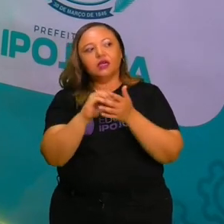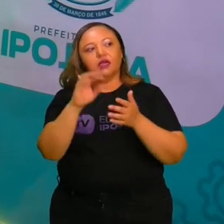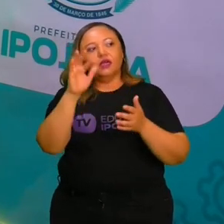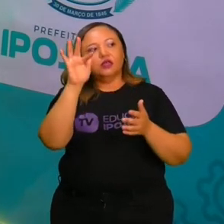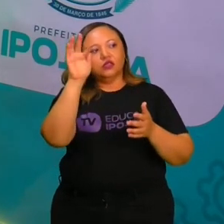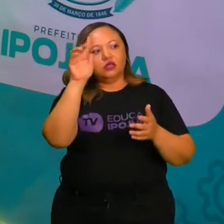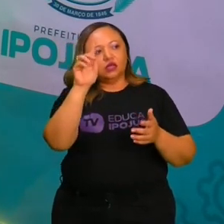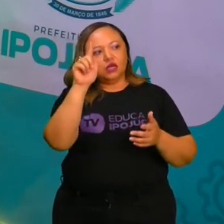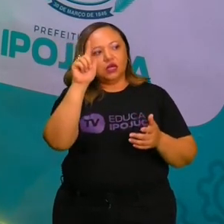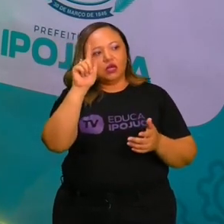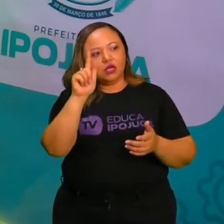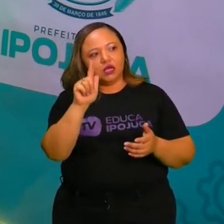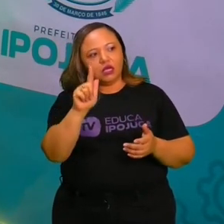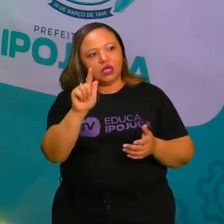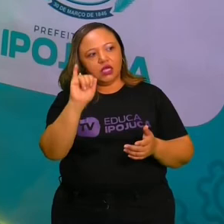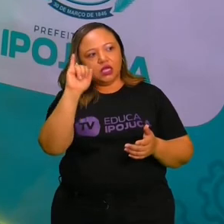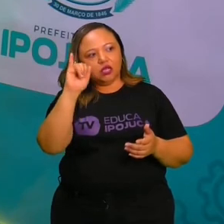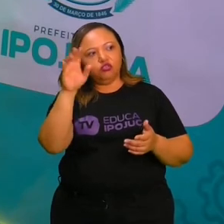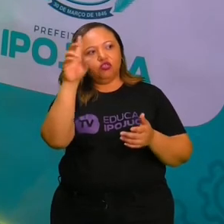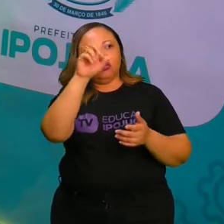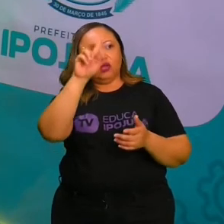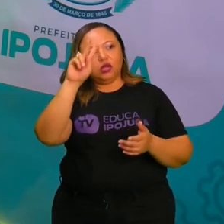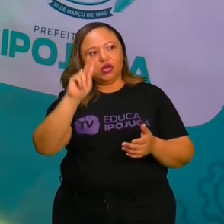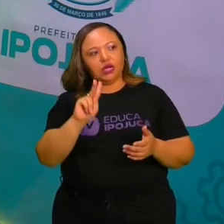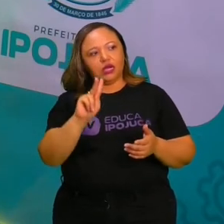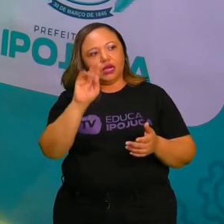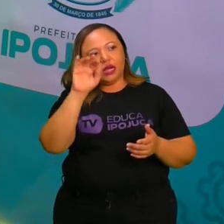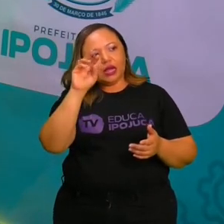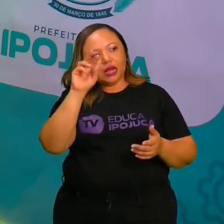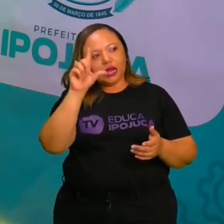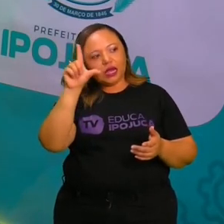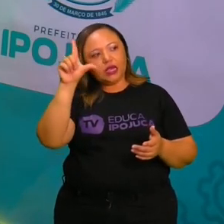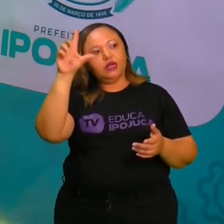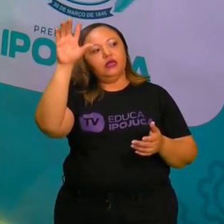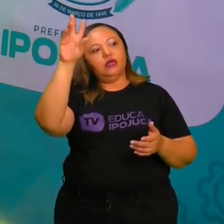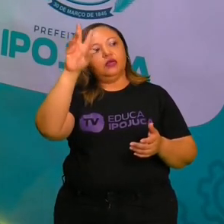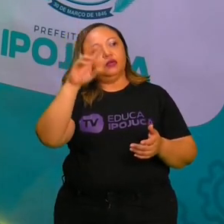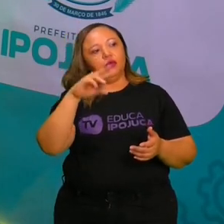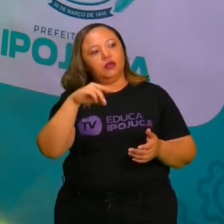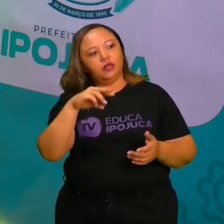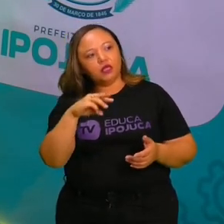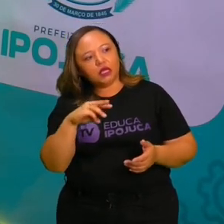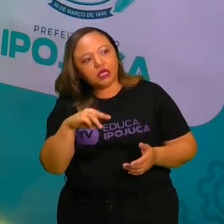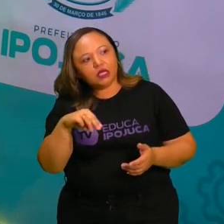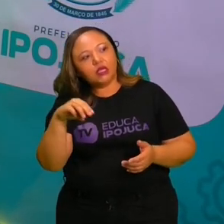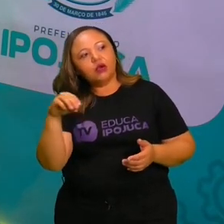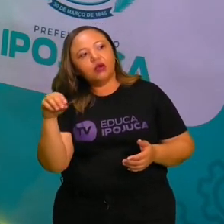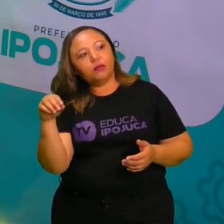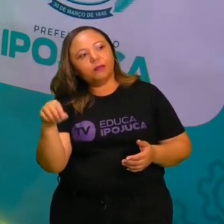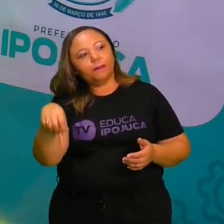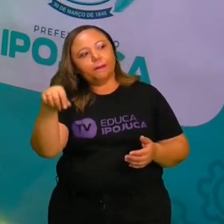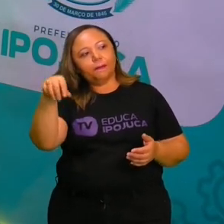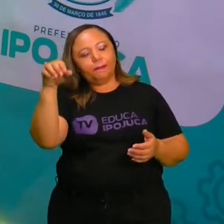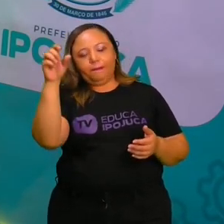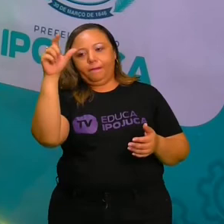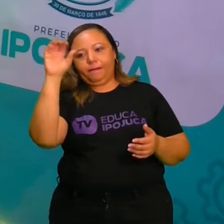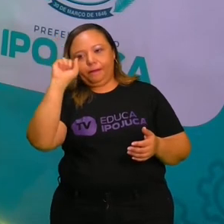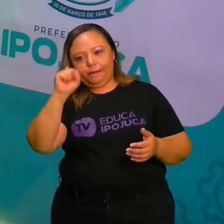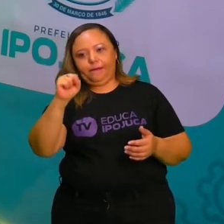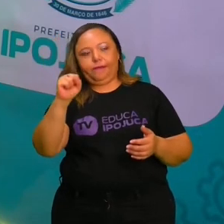F, G, H, I, J, K, L, M, N, O, P,